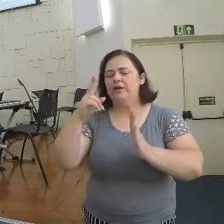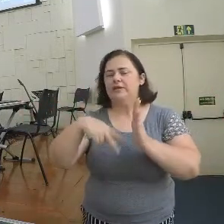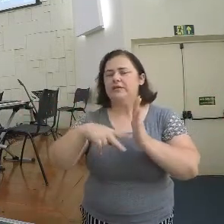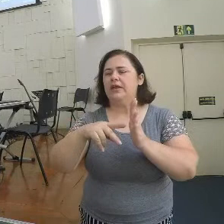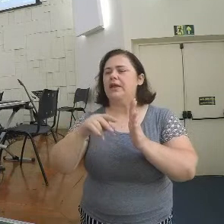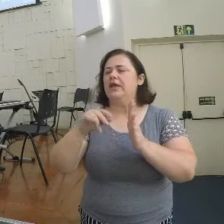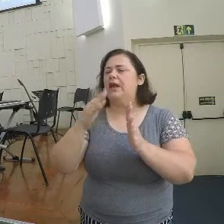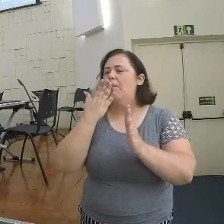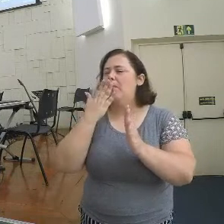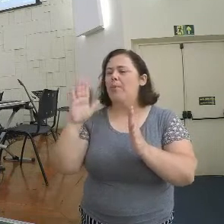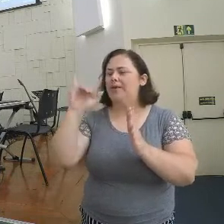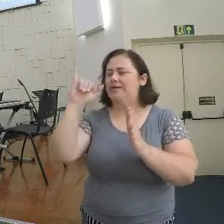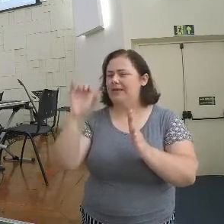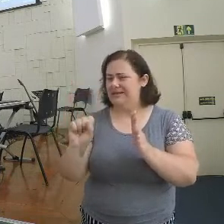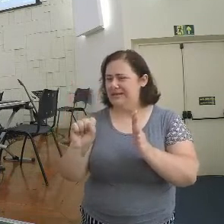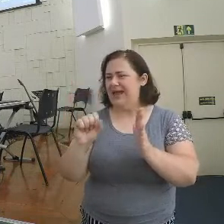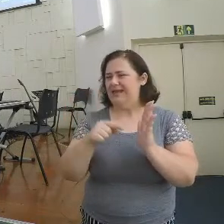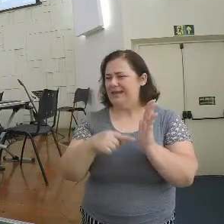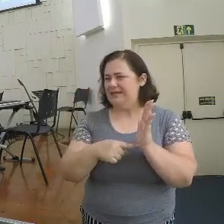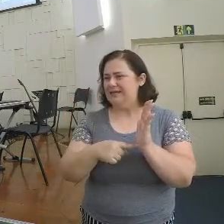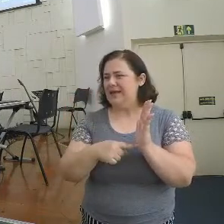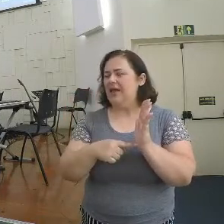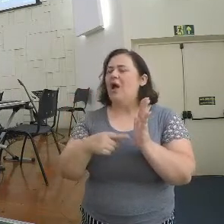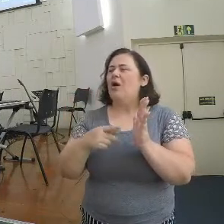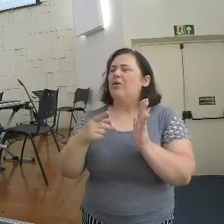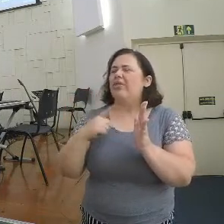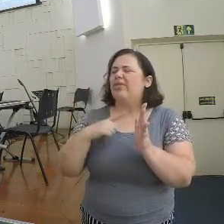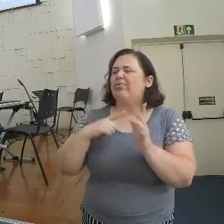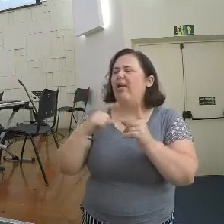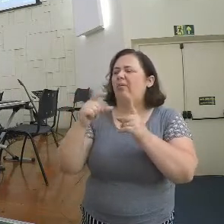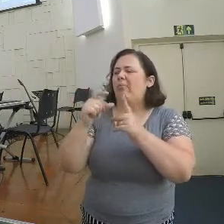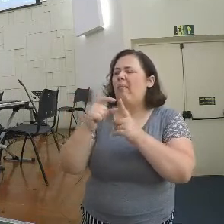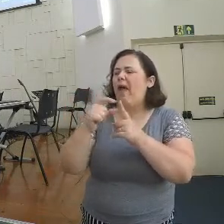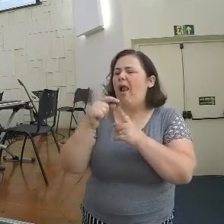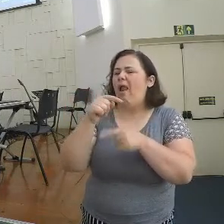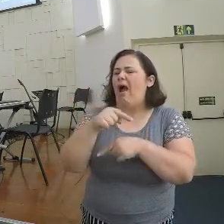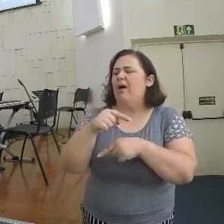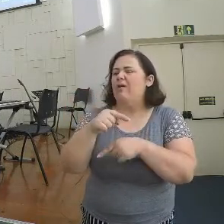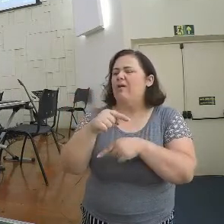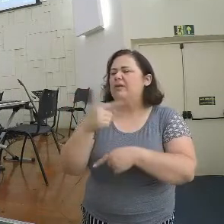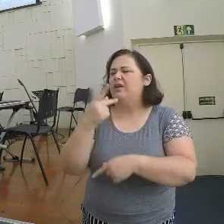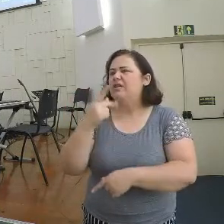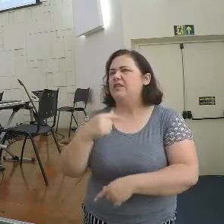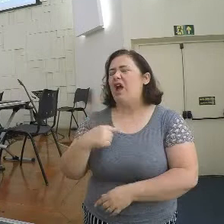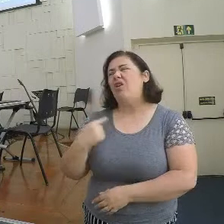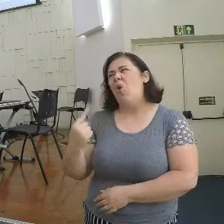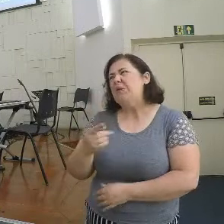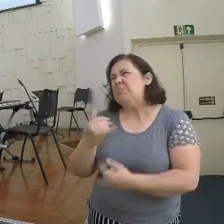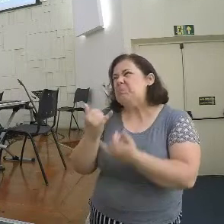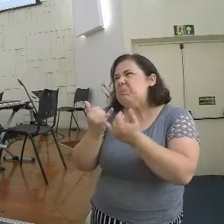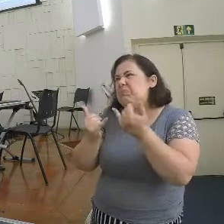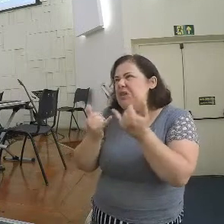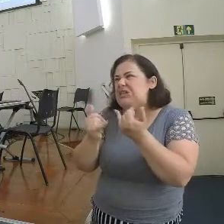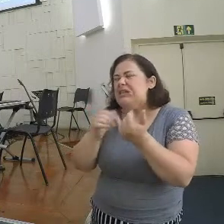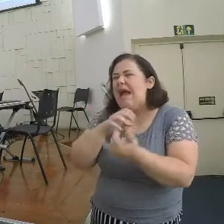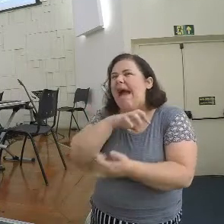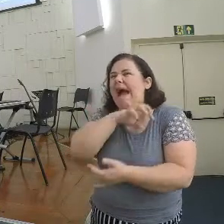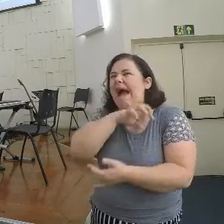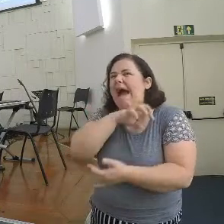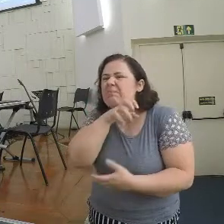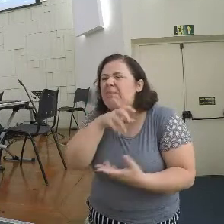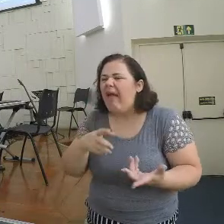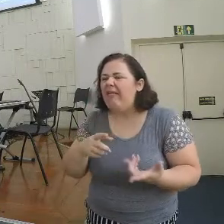de Jacó, bichinho de Jacó. Nós não éramos uma nação forte, nós não éramos um